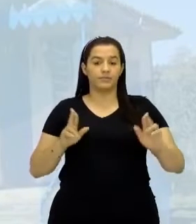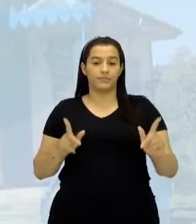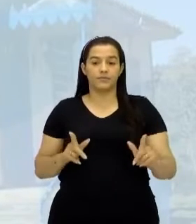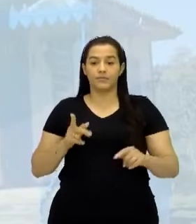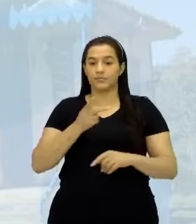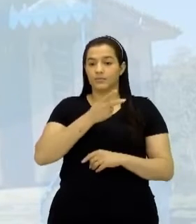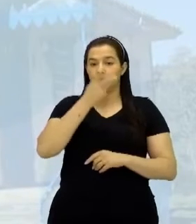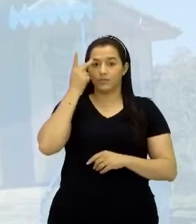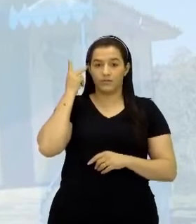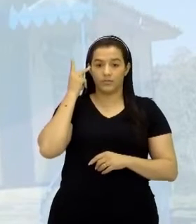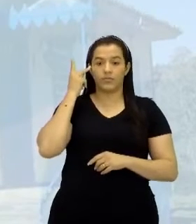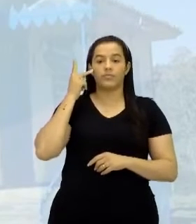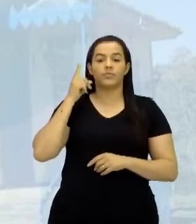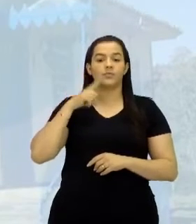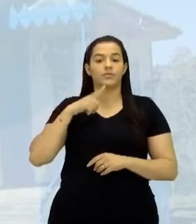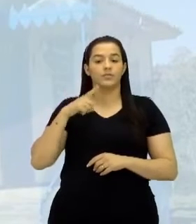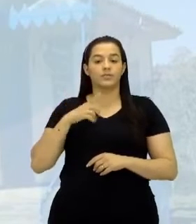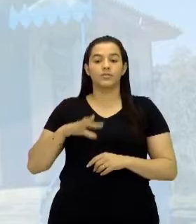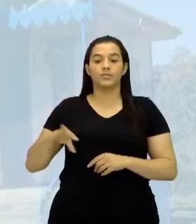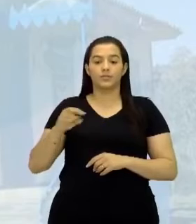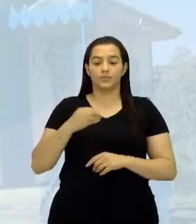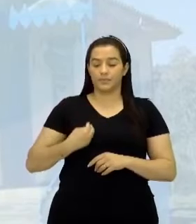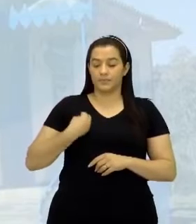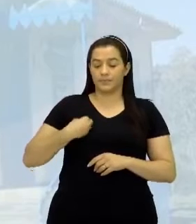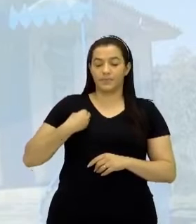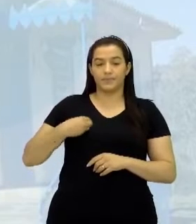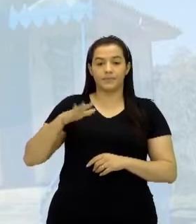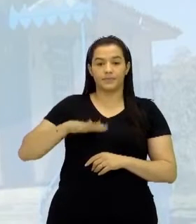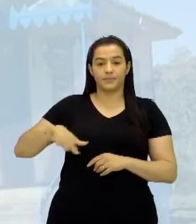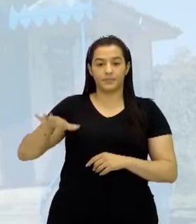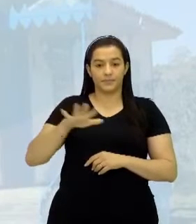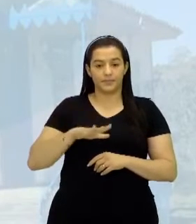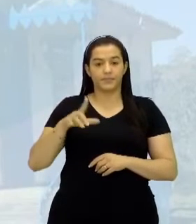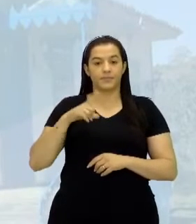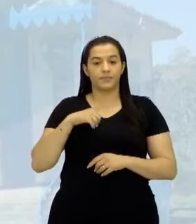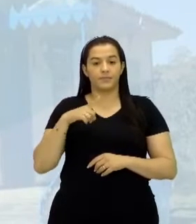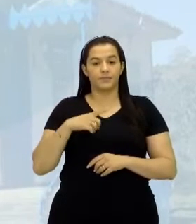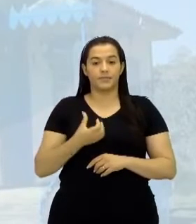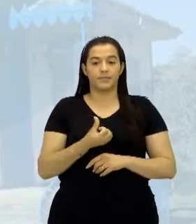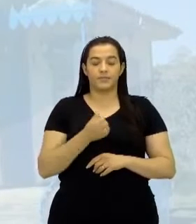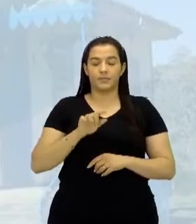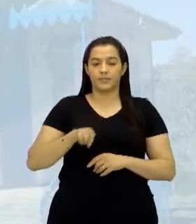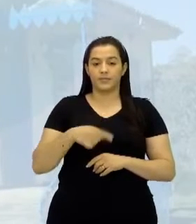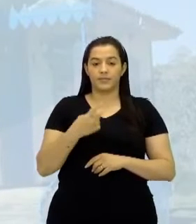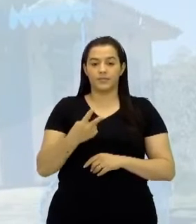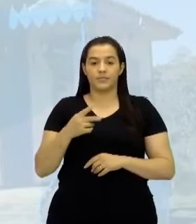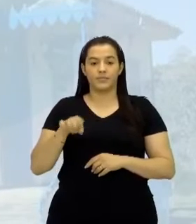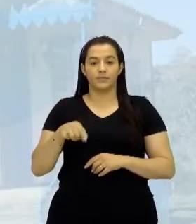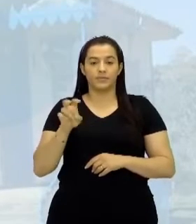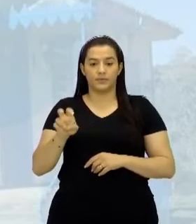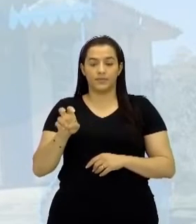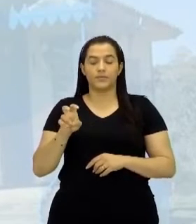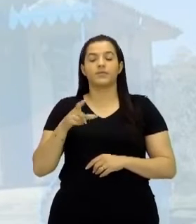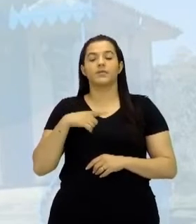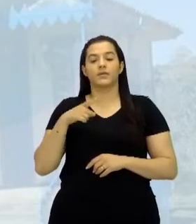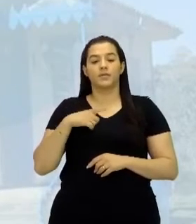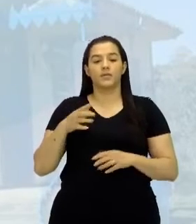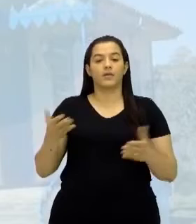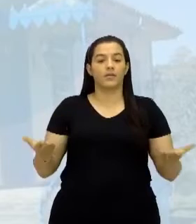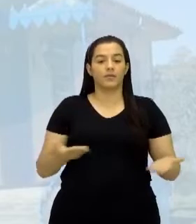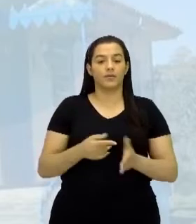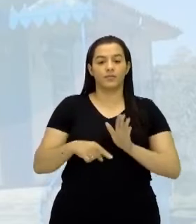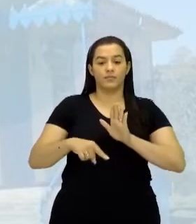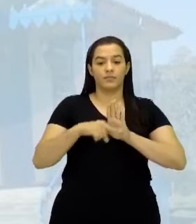de pessoas, né, que habitavam lá Carrancas e esses 62,5% aí de escravizados, a gente faz a